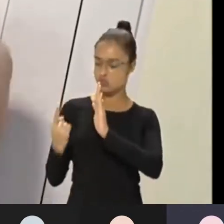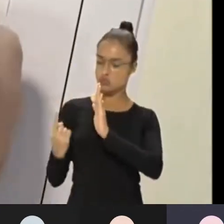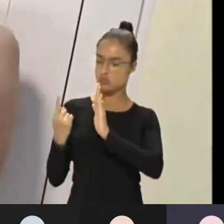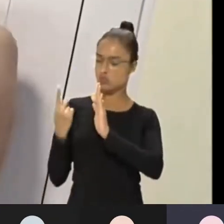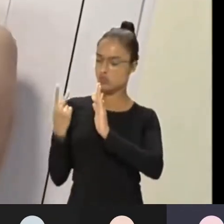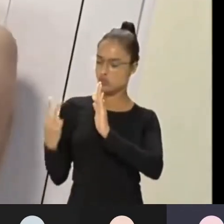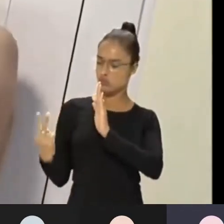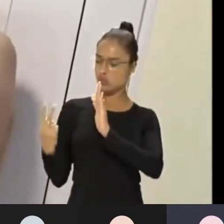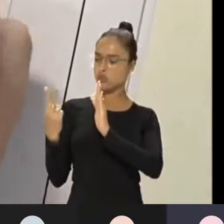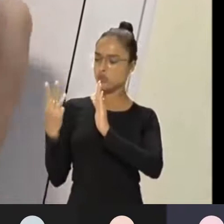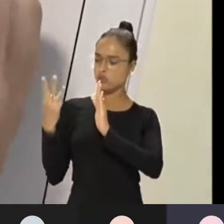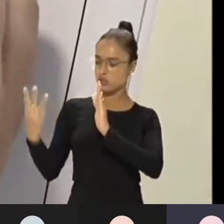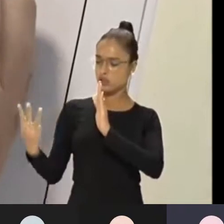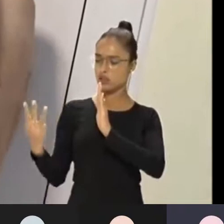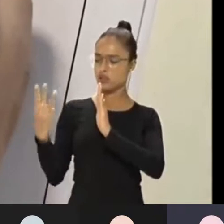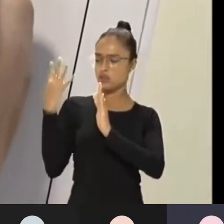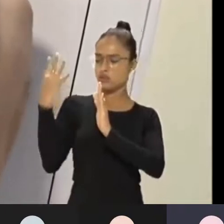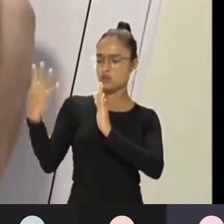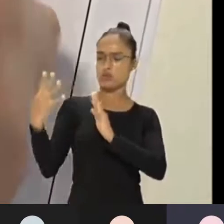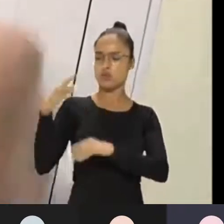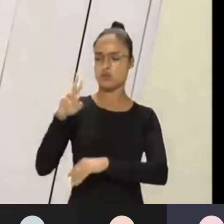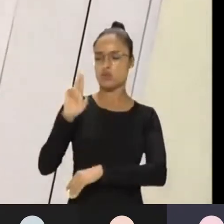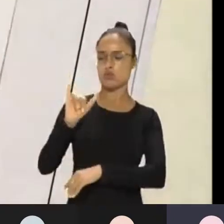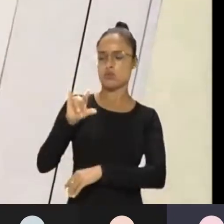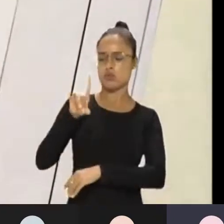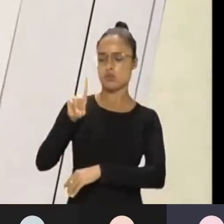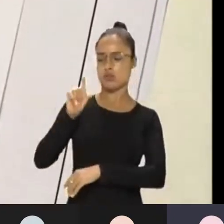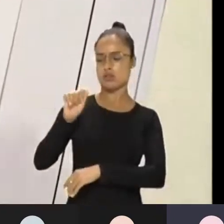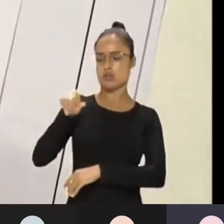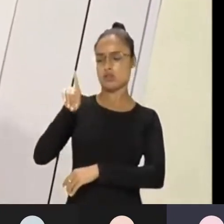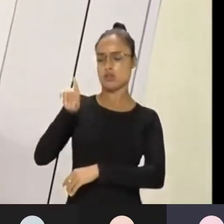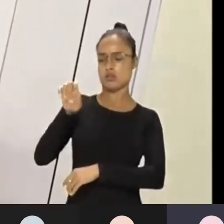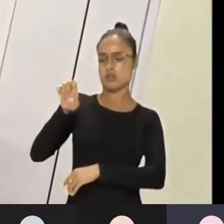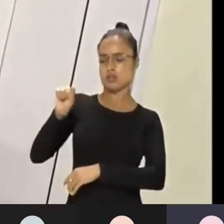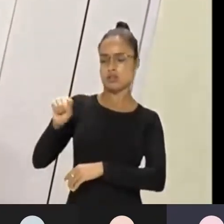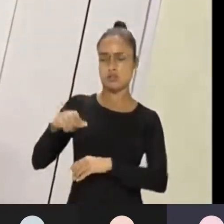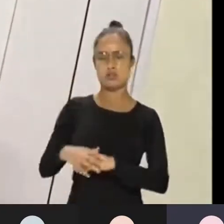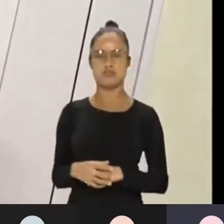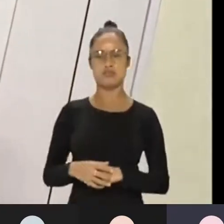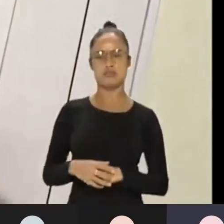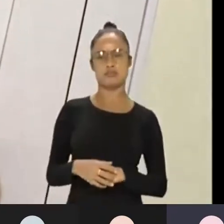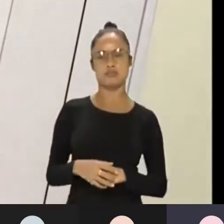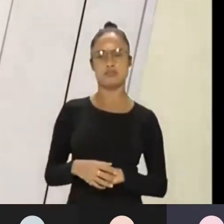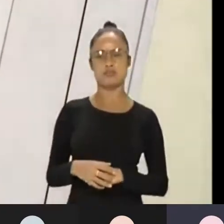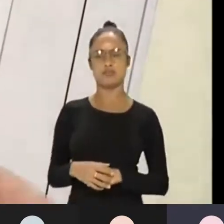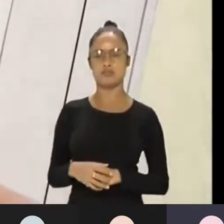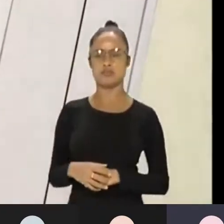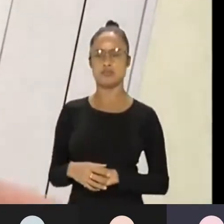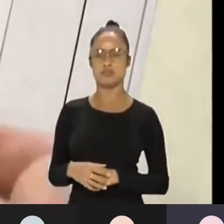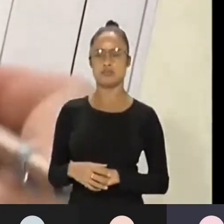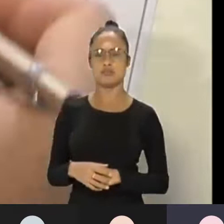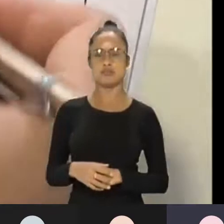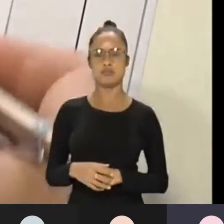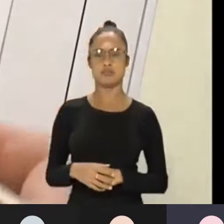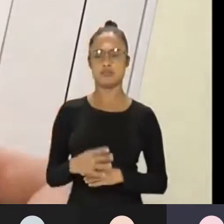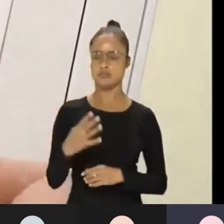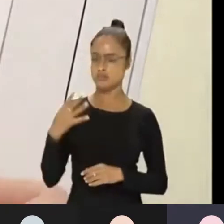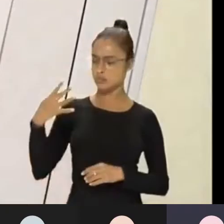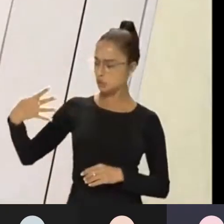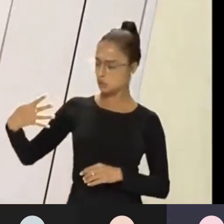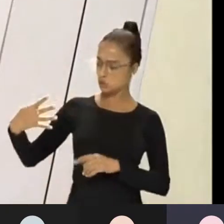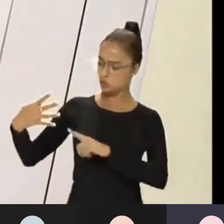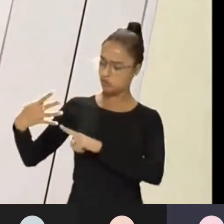unidade, 2 unidades, 3, 4. Então, aqui, ó, eu tenho